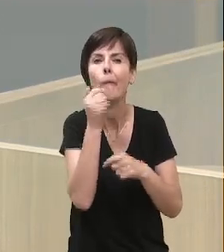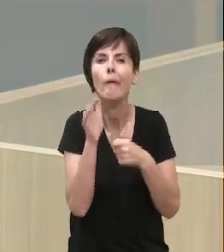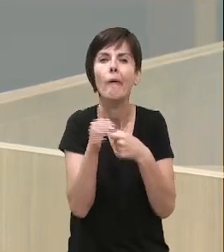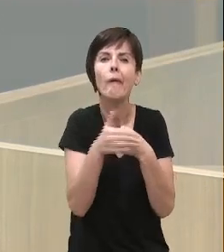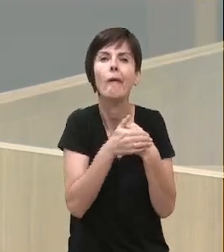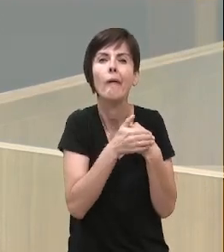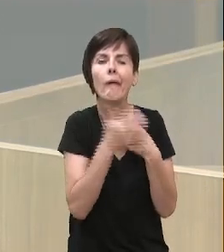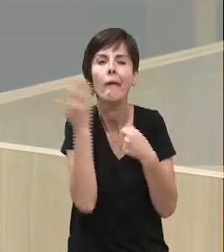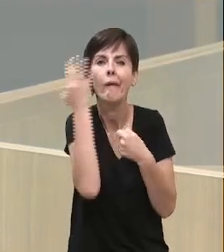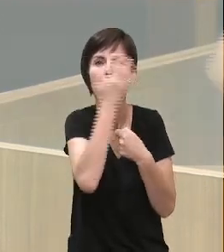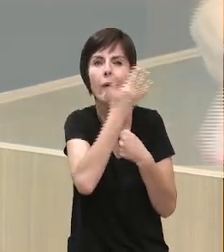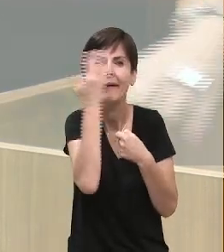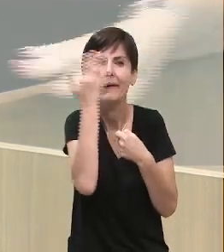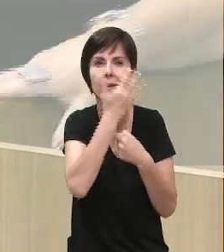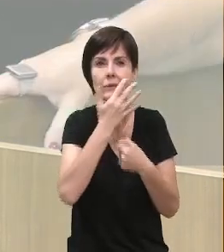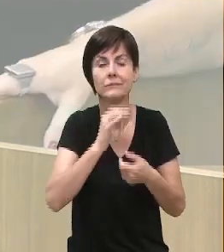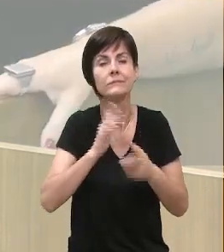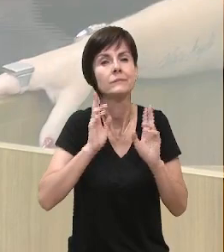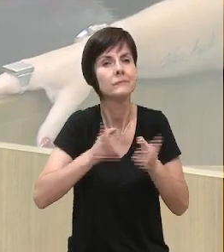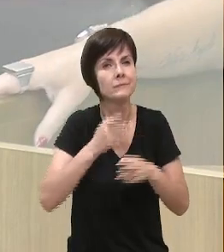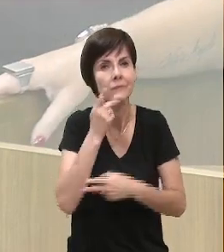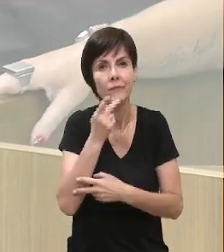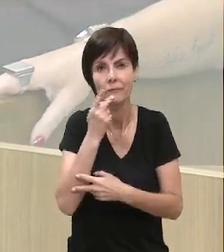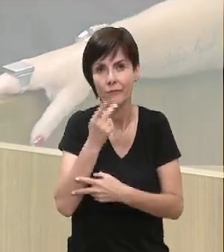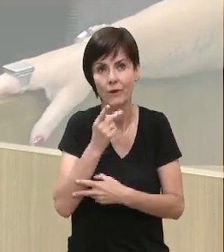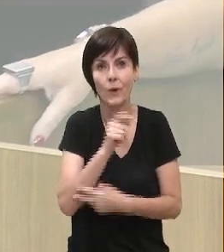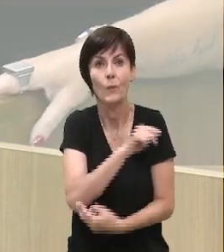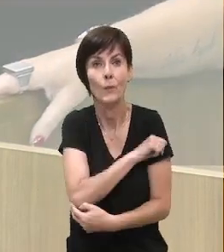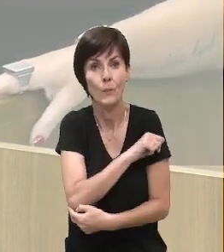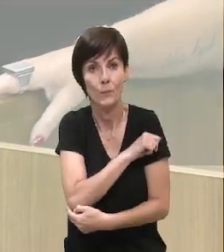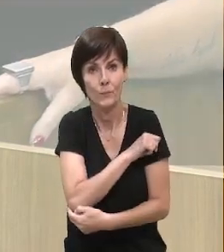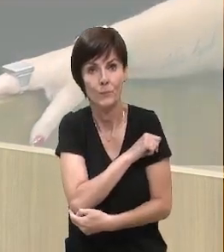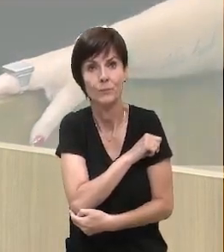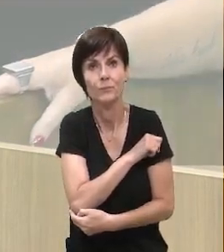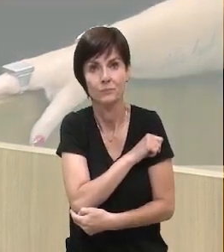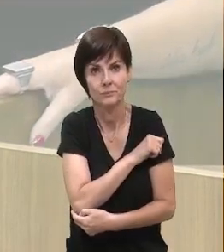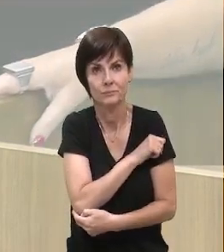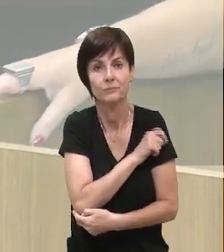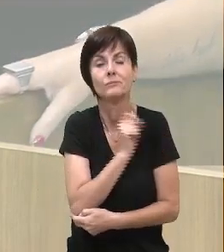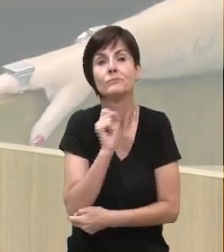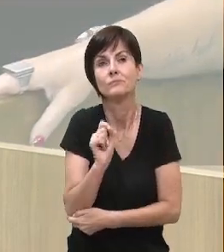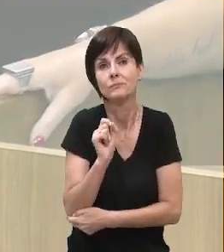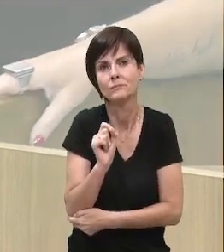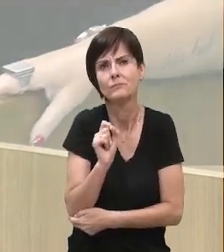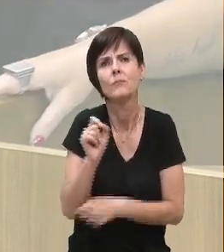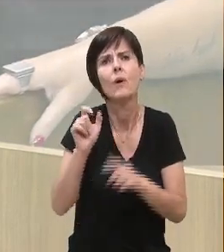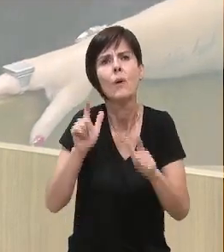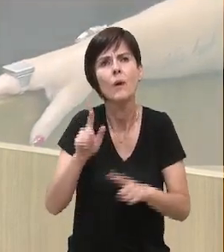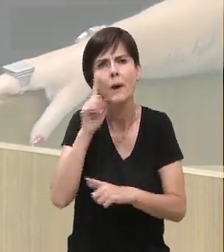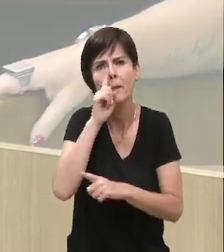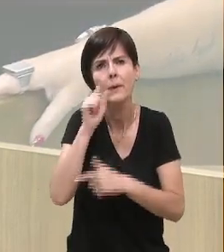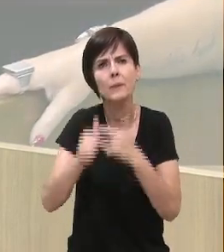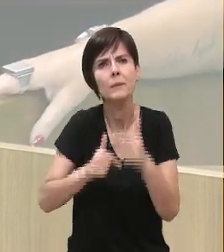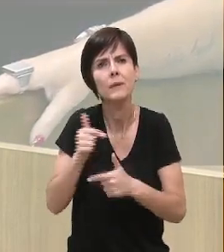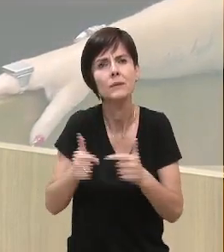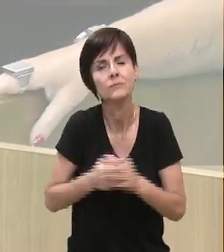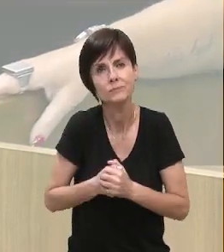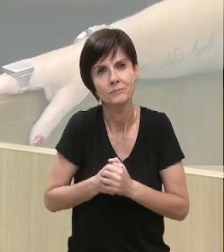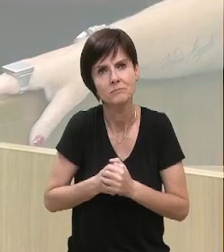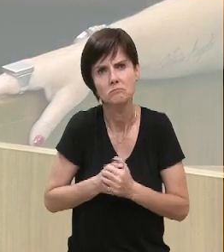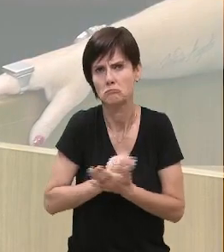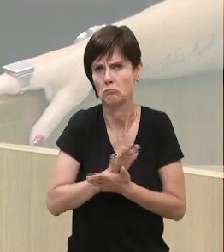é reconhecido. Eu canso de falar para os meus alunos assim, aonde que a tua mãe trabalha? A minha